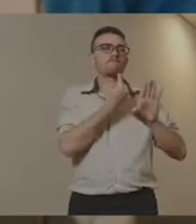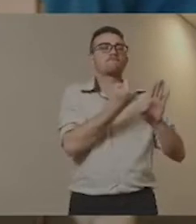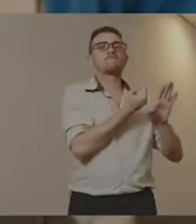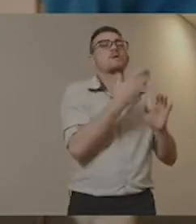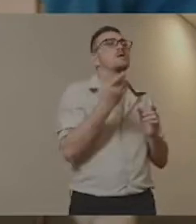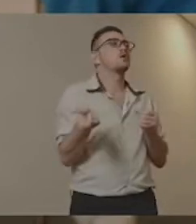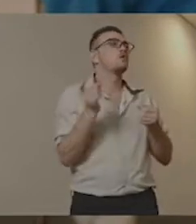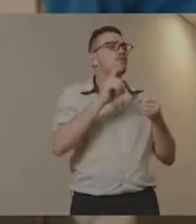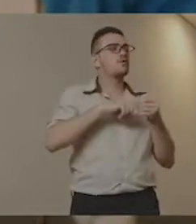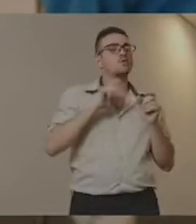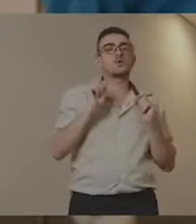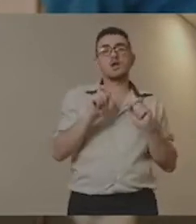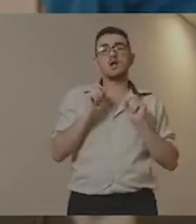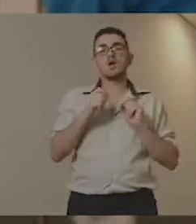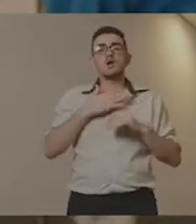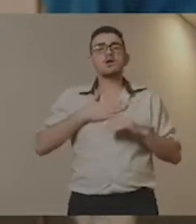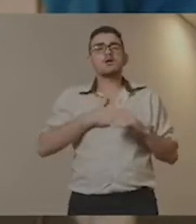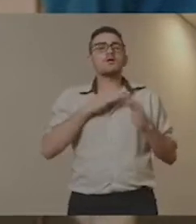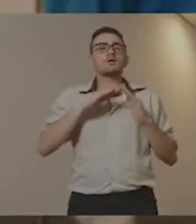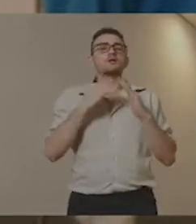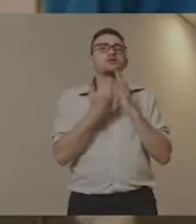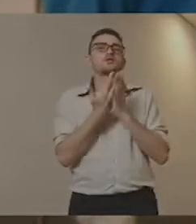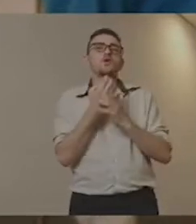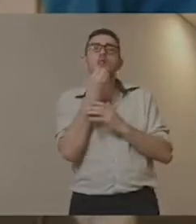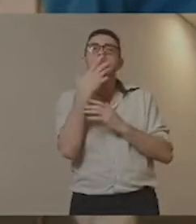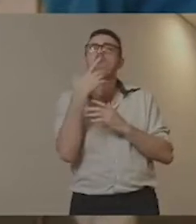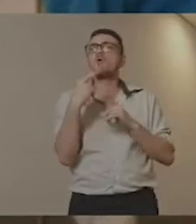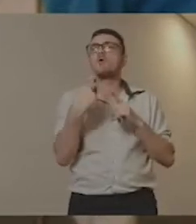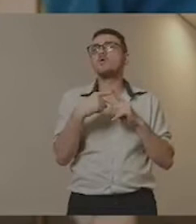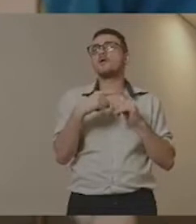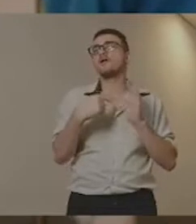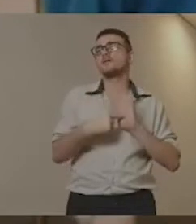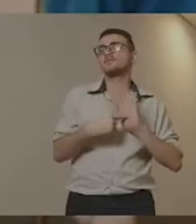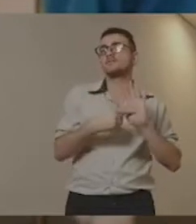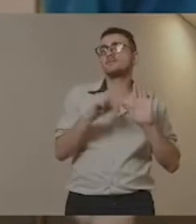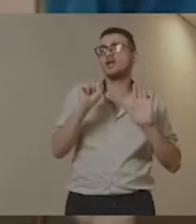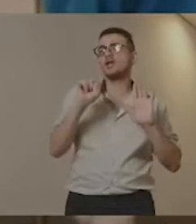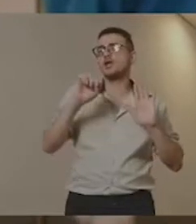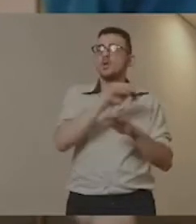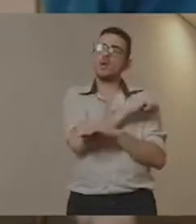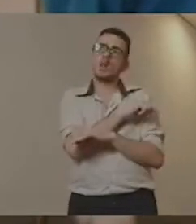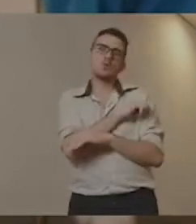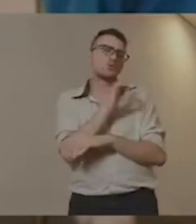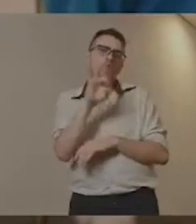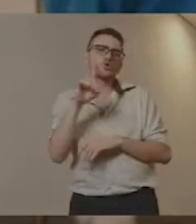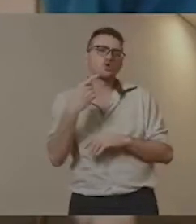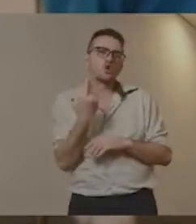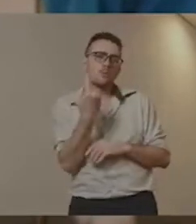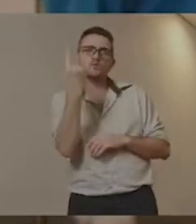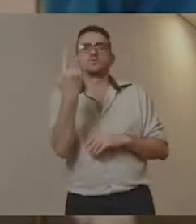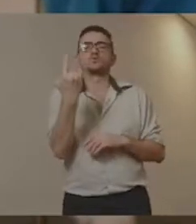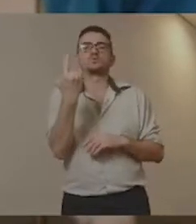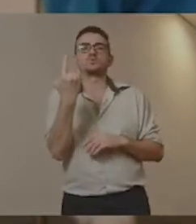escola tem, que é mostrar que o aluno não tem que ser só mais um robozinho. O aluno não precisa ser só